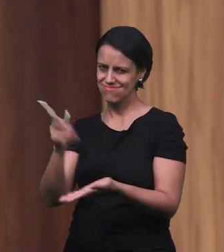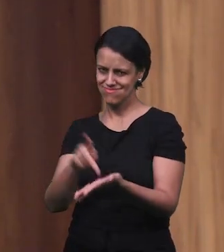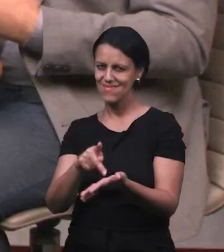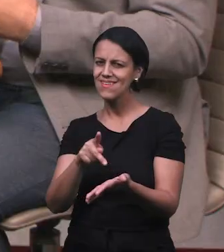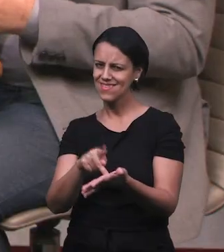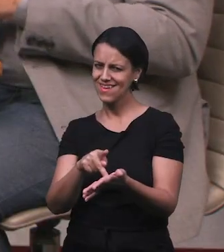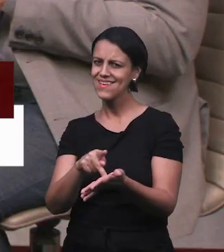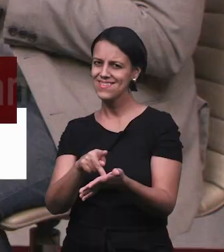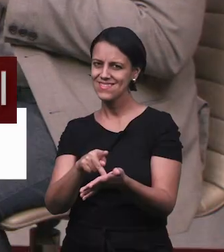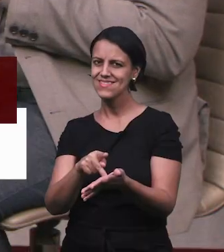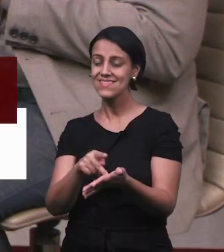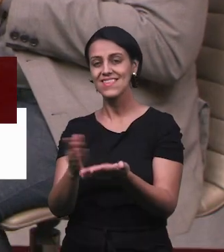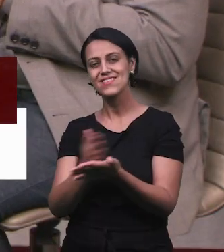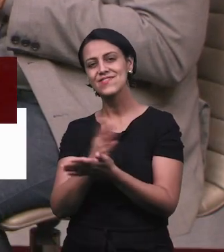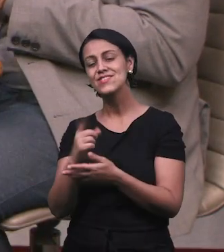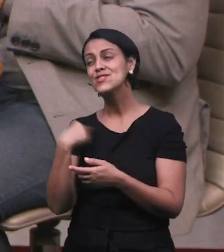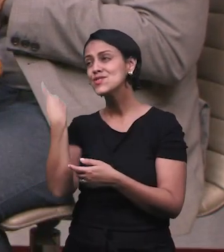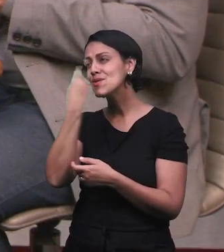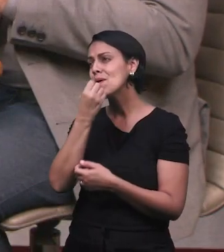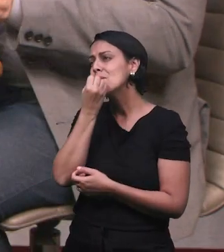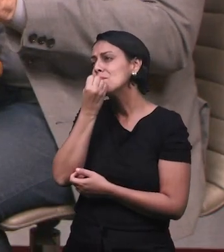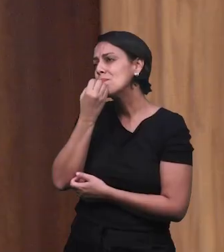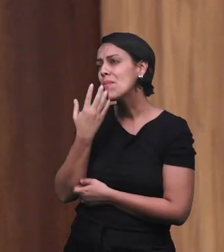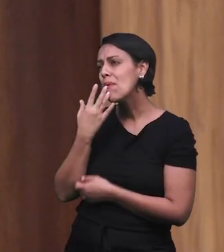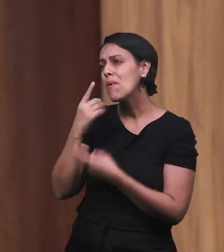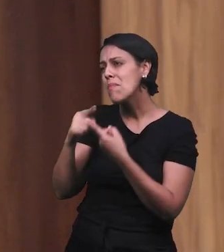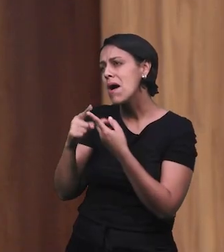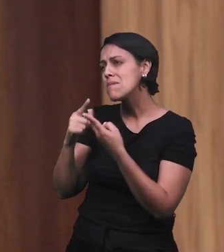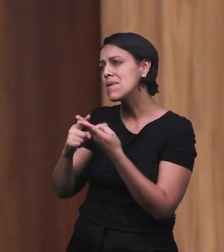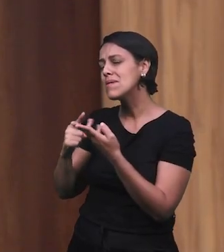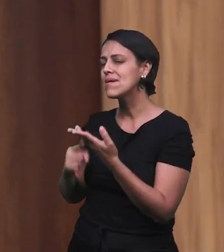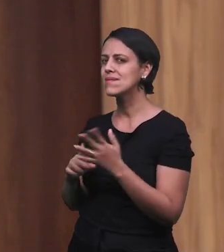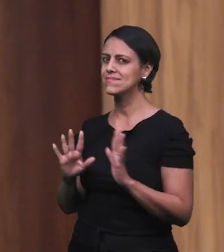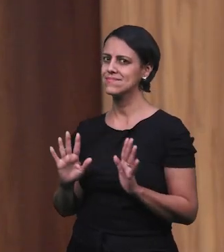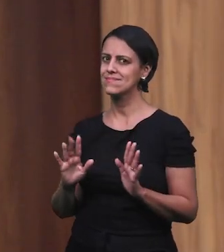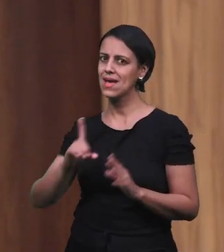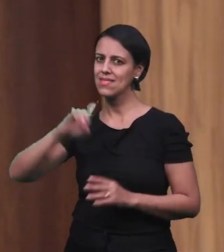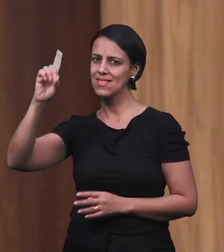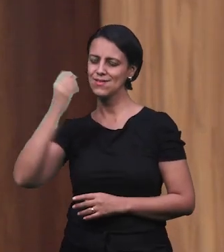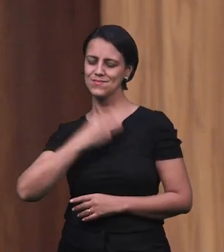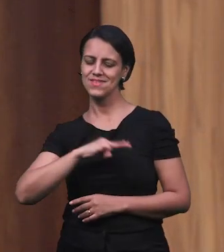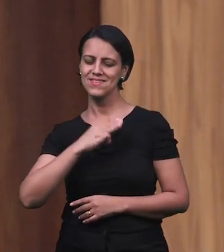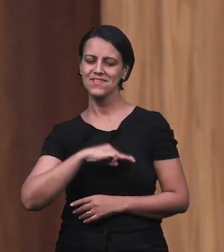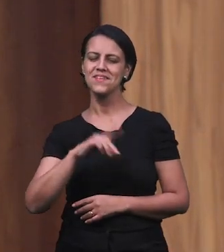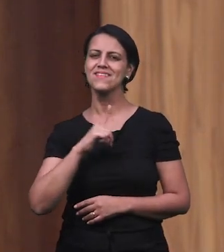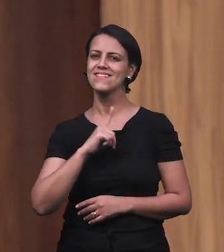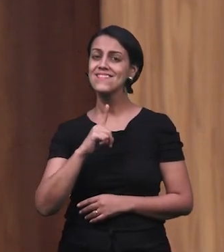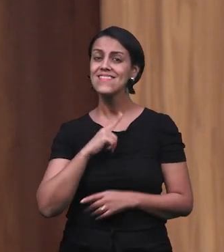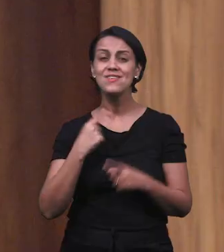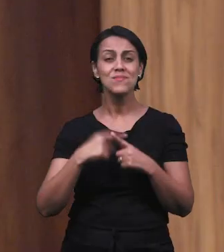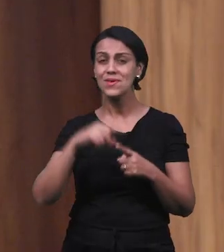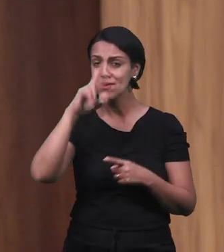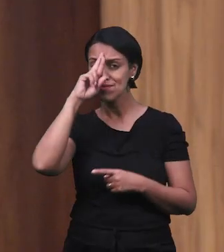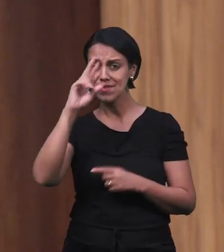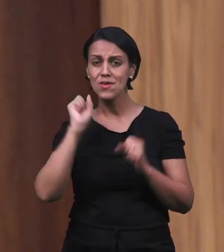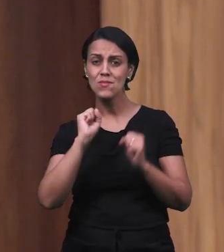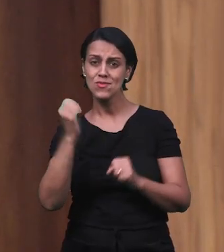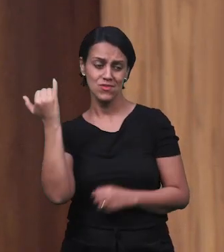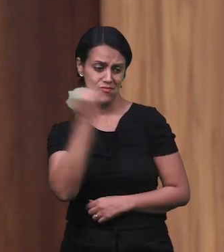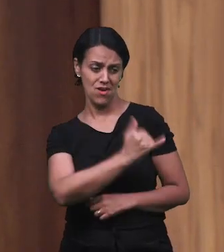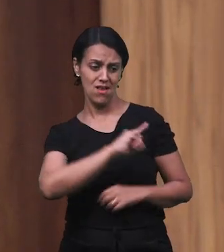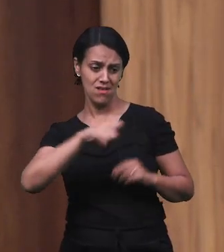nossa não bondade, soubesse. nós somos bonzinhos, mas isso é a misericórdia de Deus mesmo. Porque o Senhor podia ter falado com o